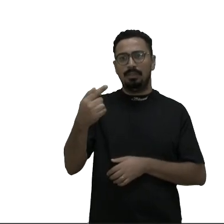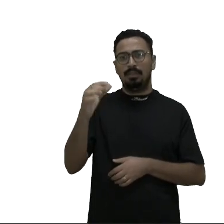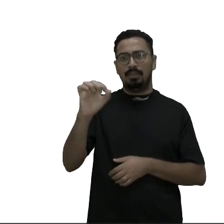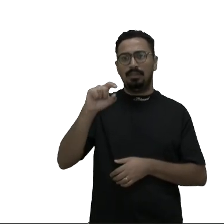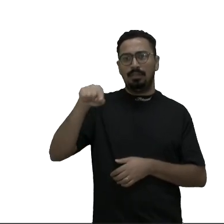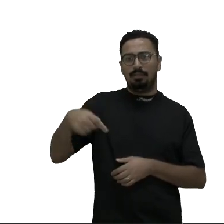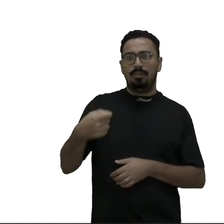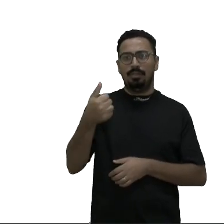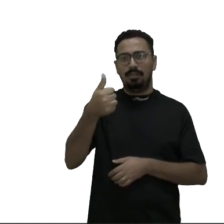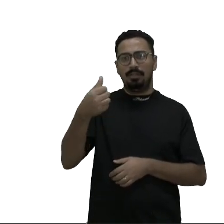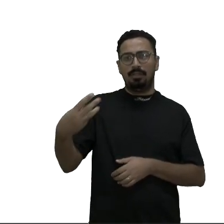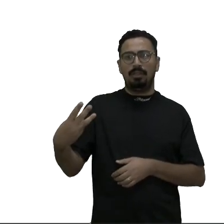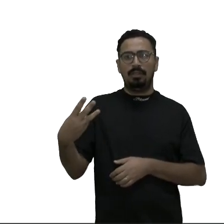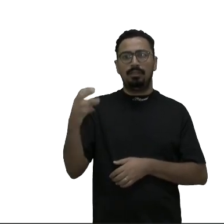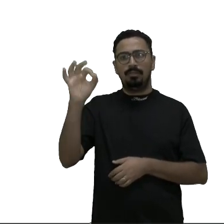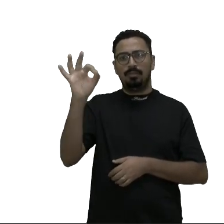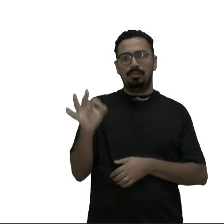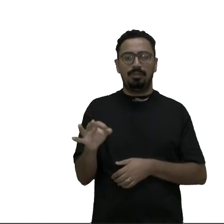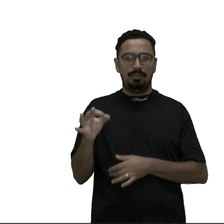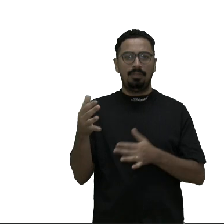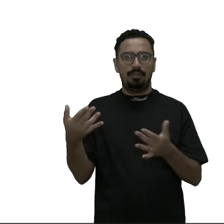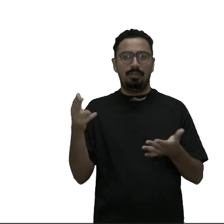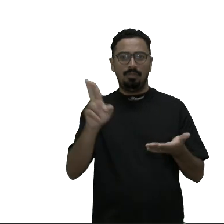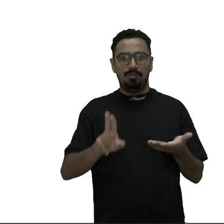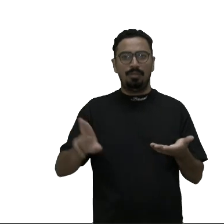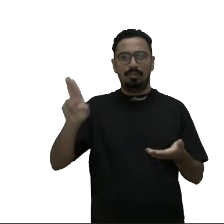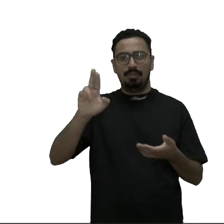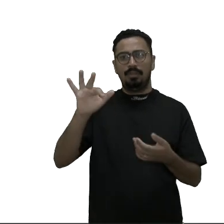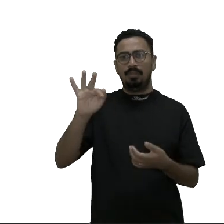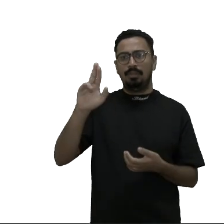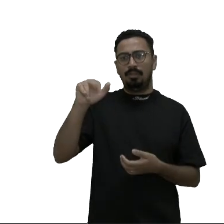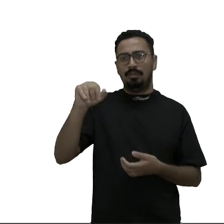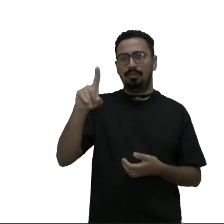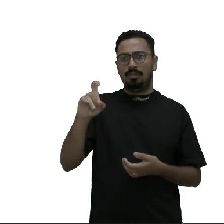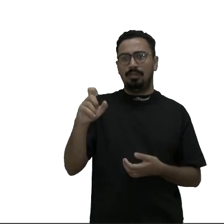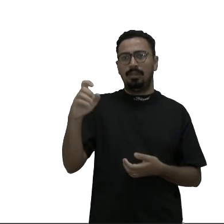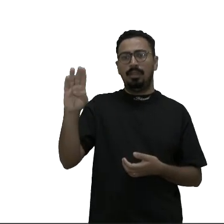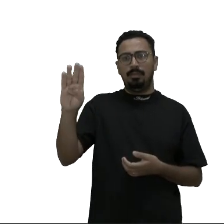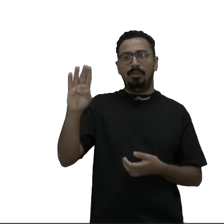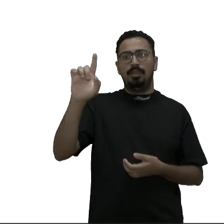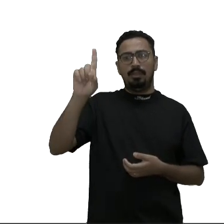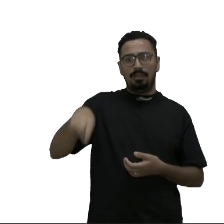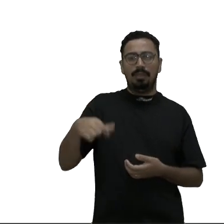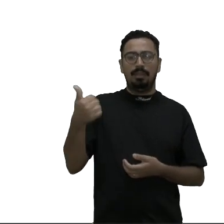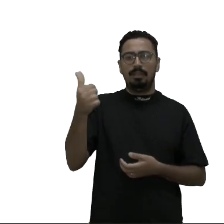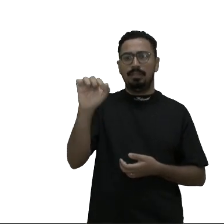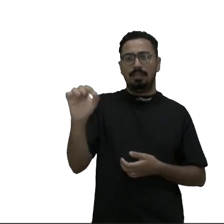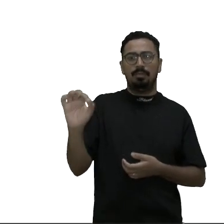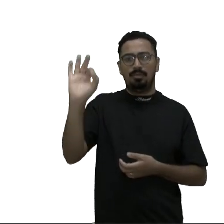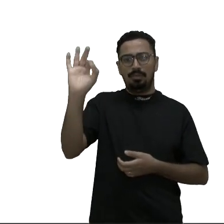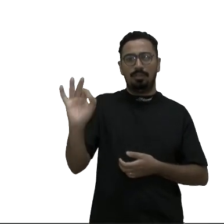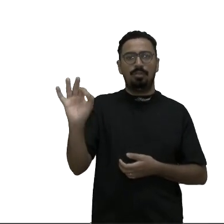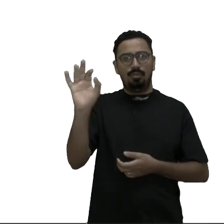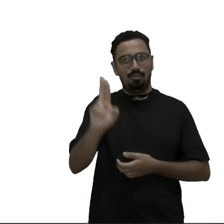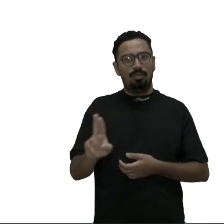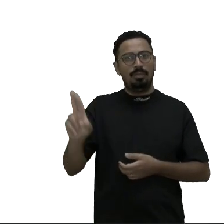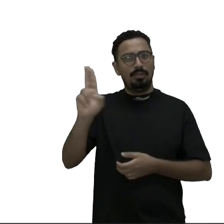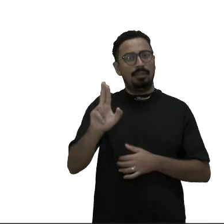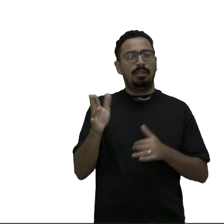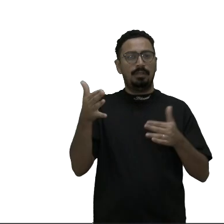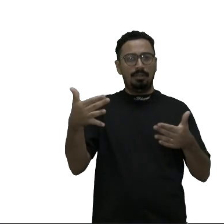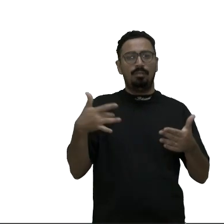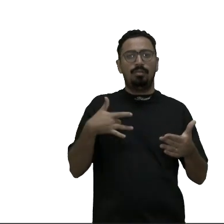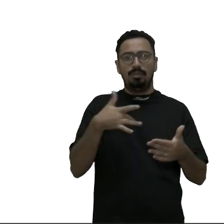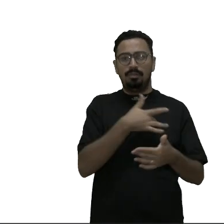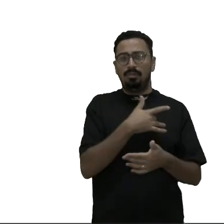70,13%. Com relação à utilização do Fundeb, também está ok, 100% do Fundeb utilizado. A saúde, que tem